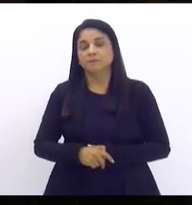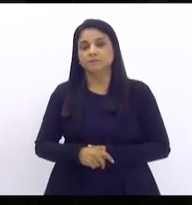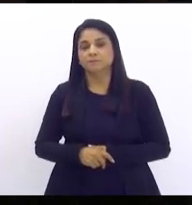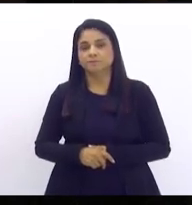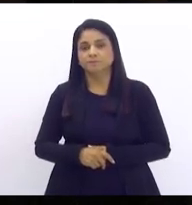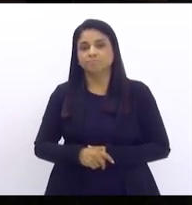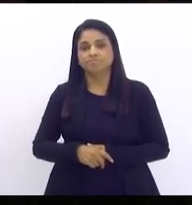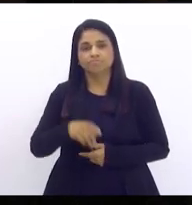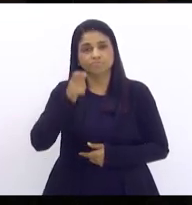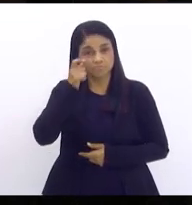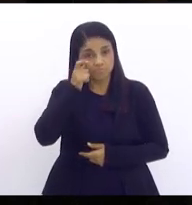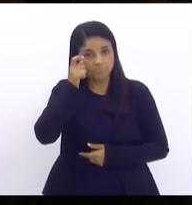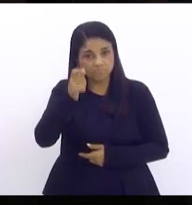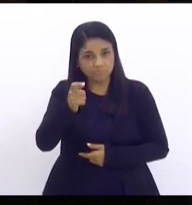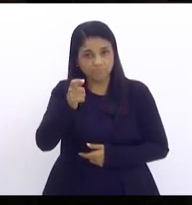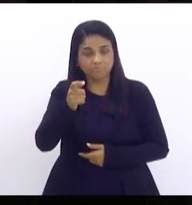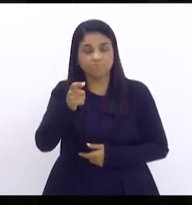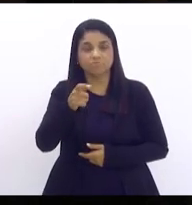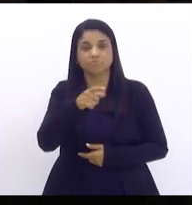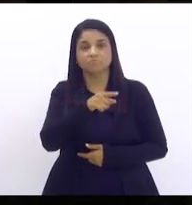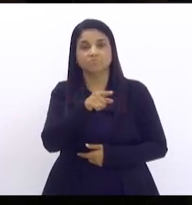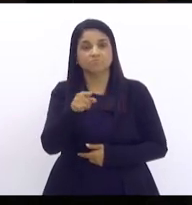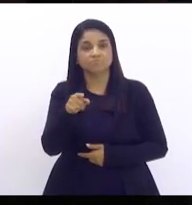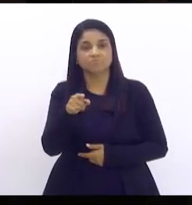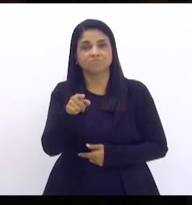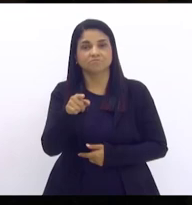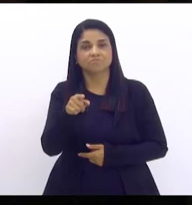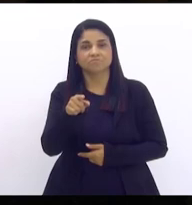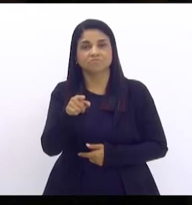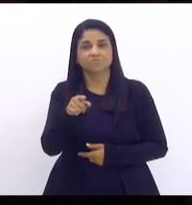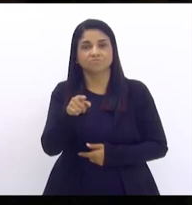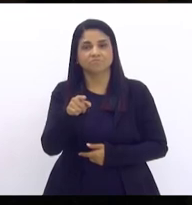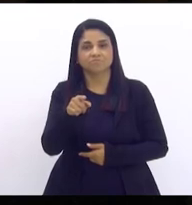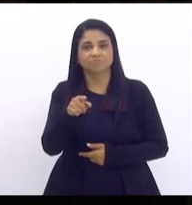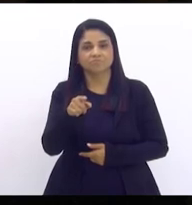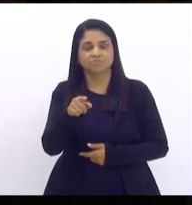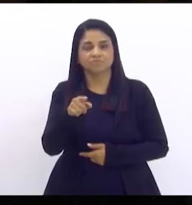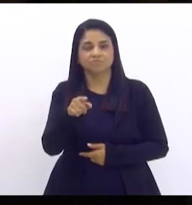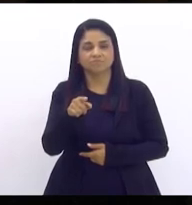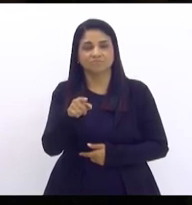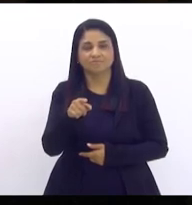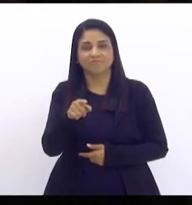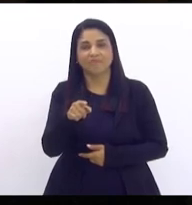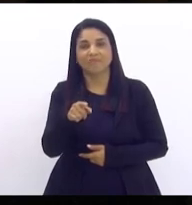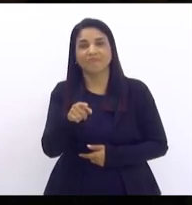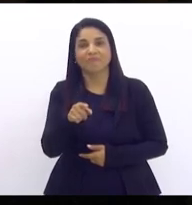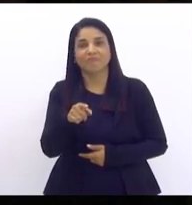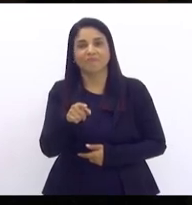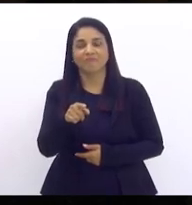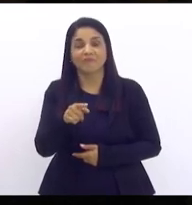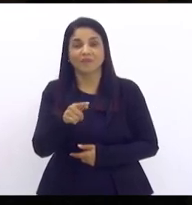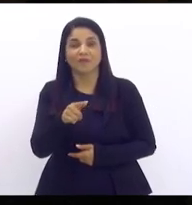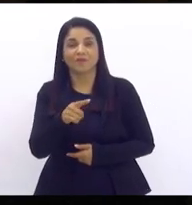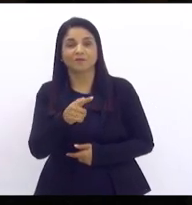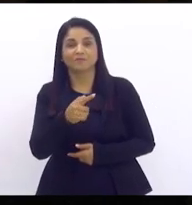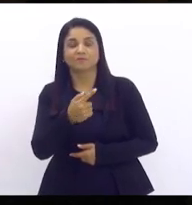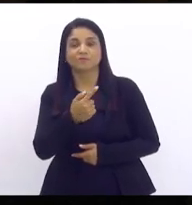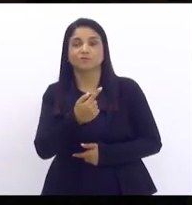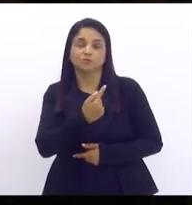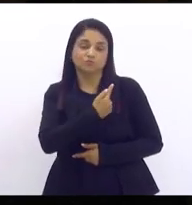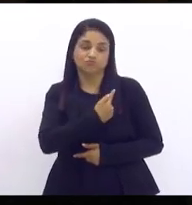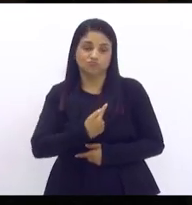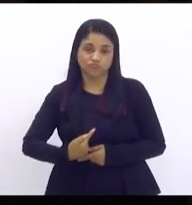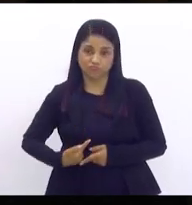era interessante o senhor sair desse estado hipnótico em relação a esse tema que